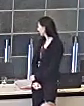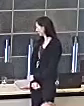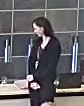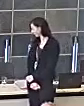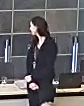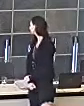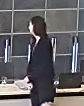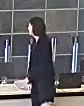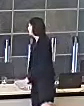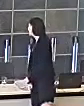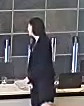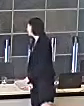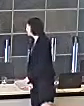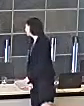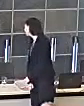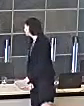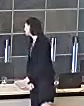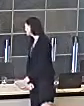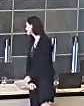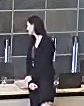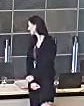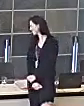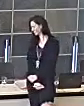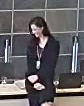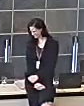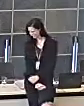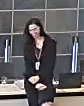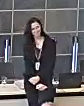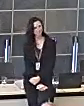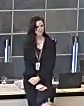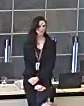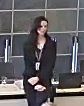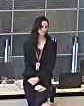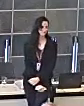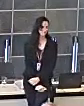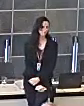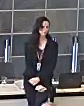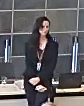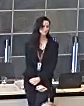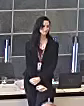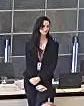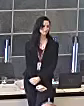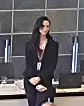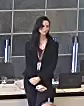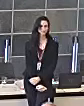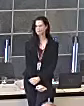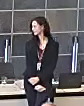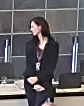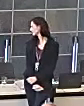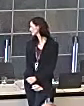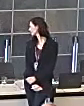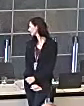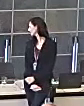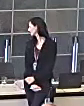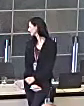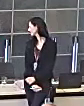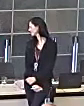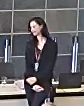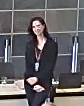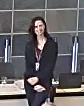fica aqui, fica. Eu não. O que, que você tem no Brasil? Meu povo, então vai. Então vai, eu venho para cá. Não tenho